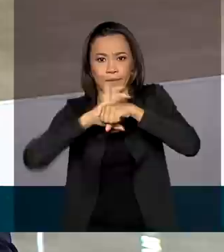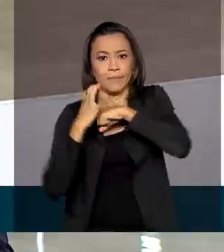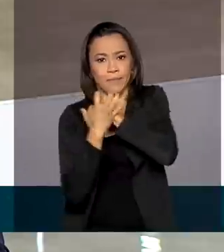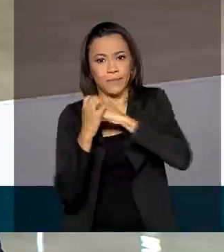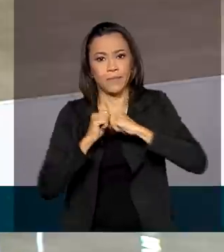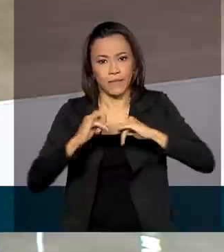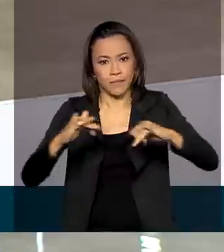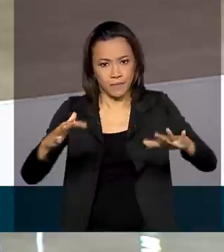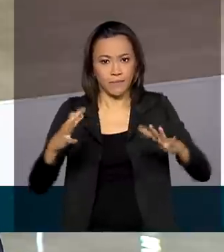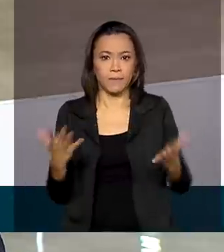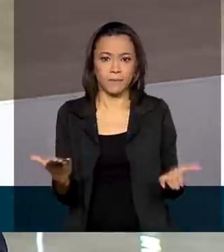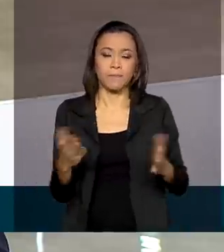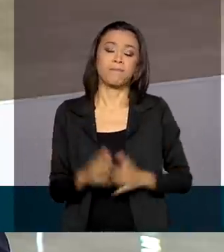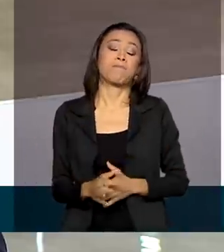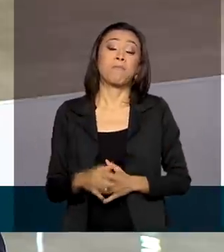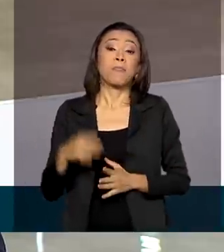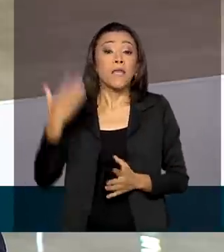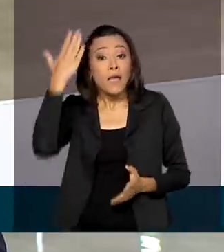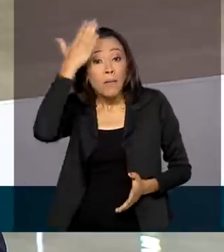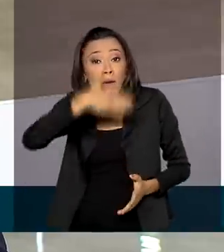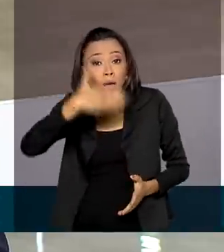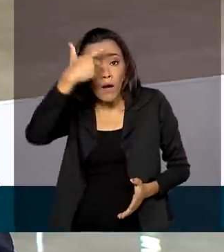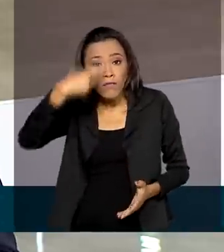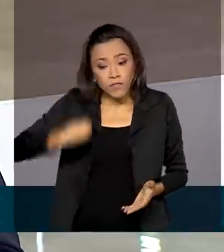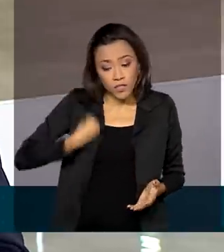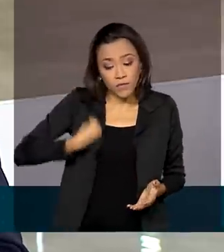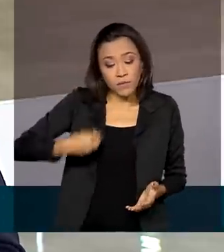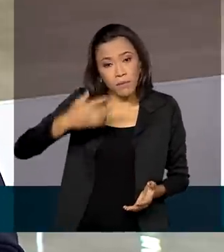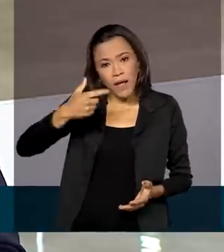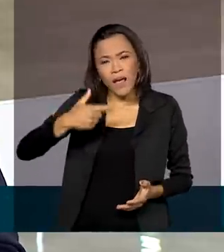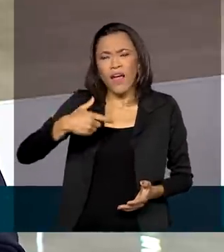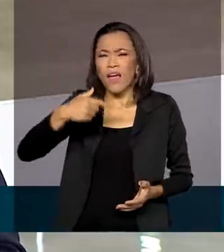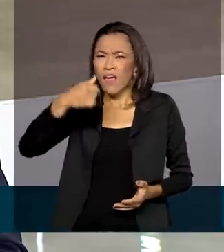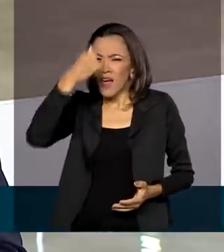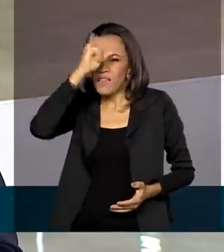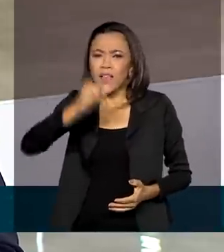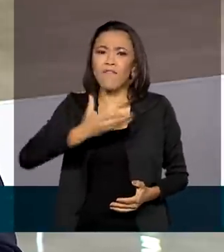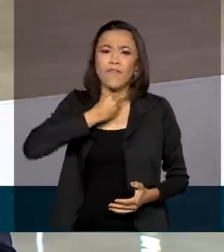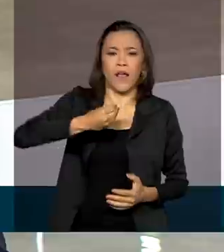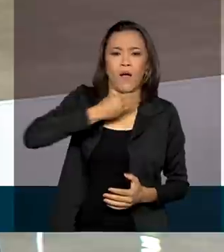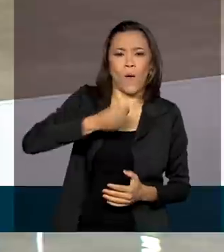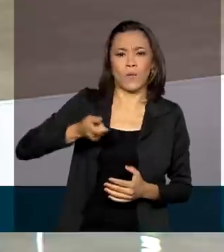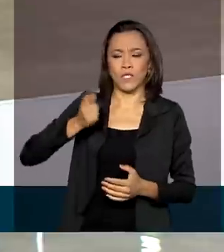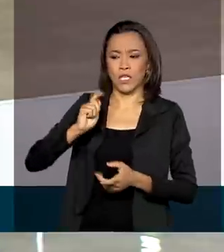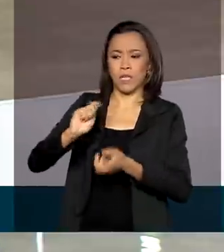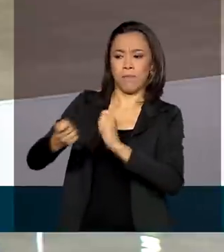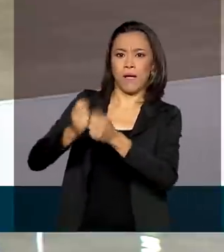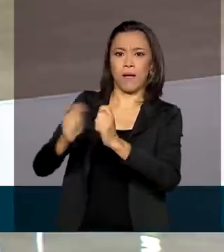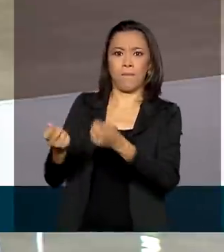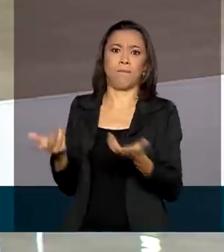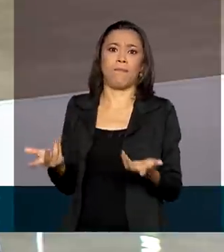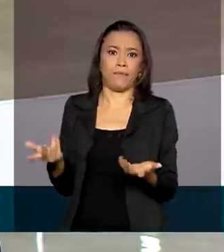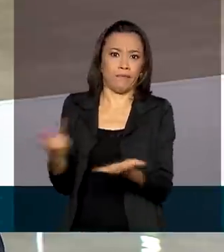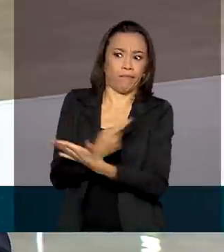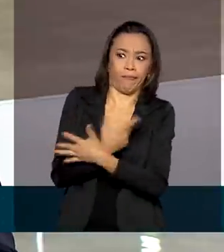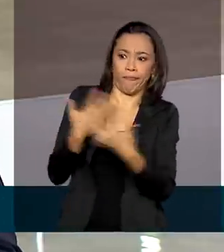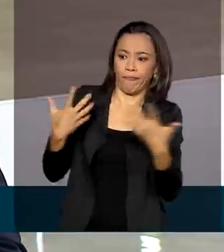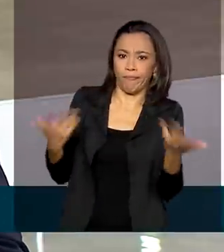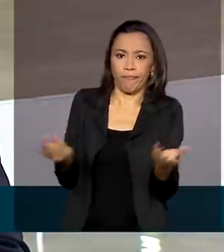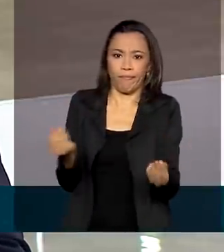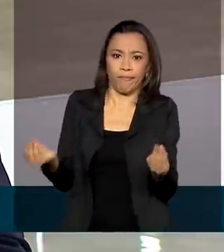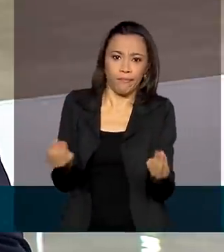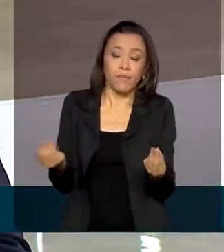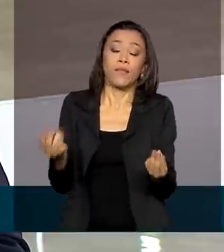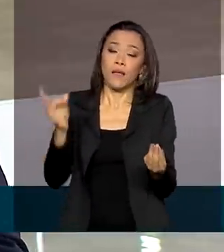do novo coronavírus. E a prova de vida evita fraudes e pagamentos indevidas. E ela é obrigatória para os segurados do